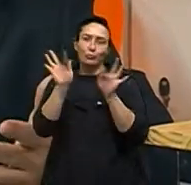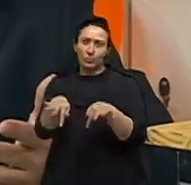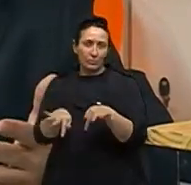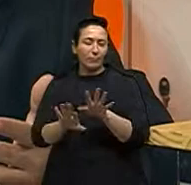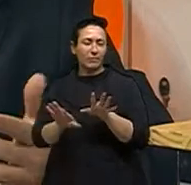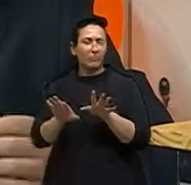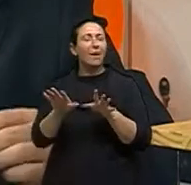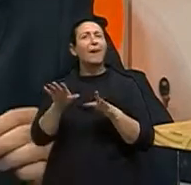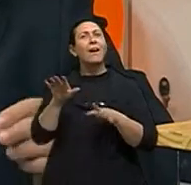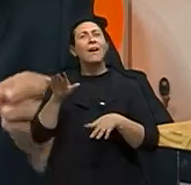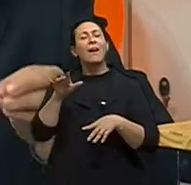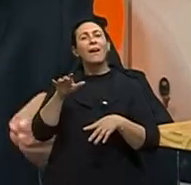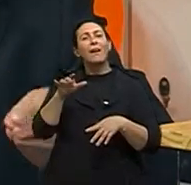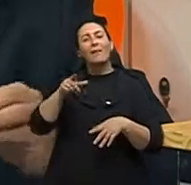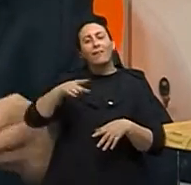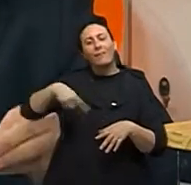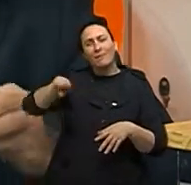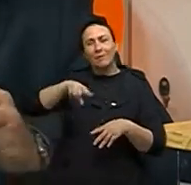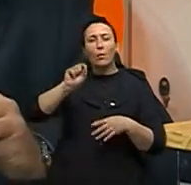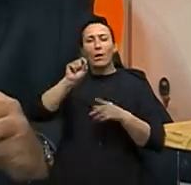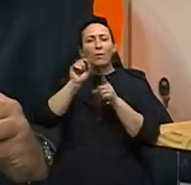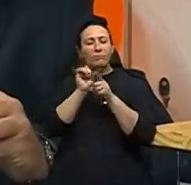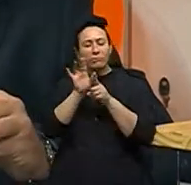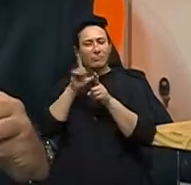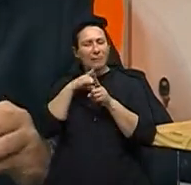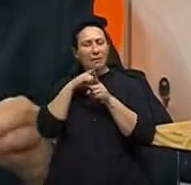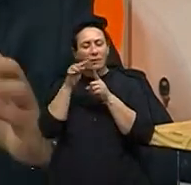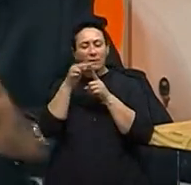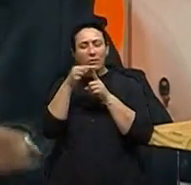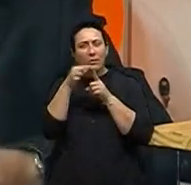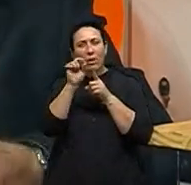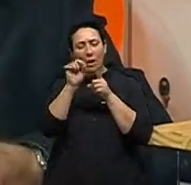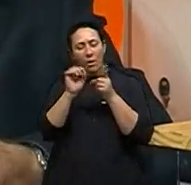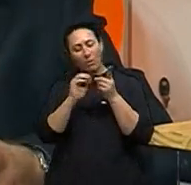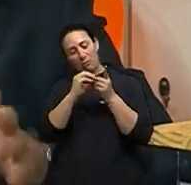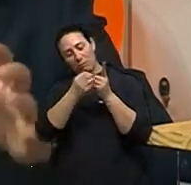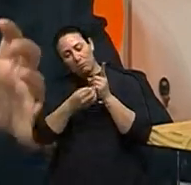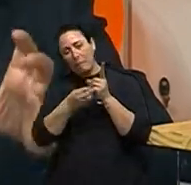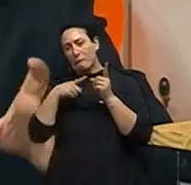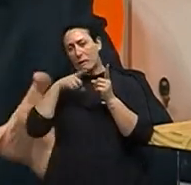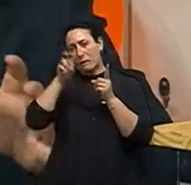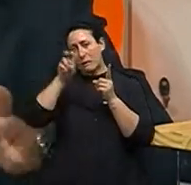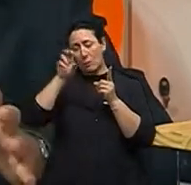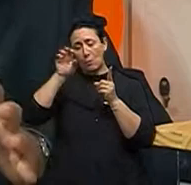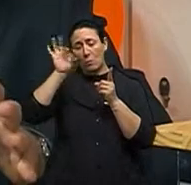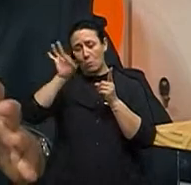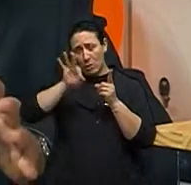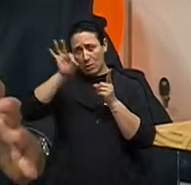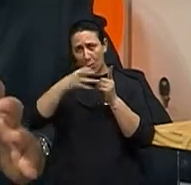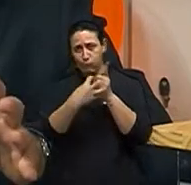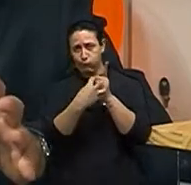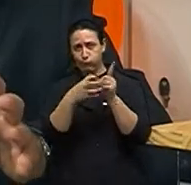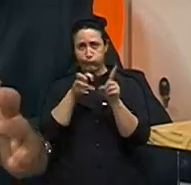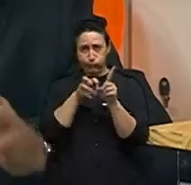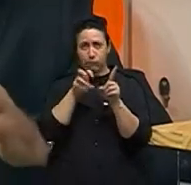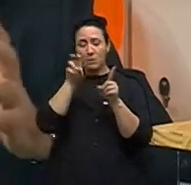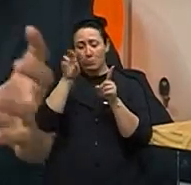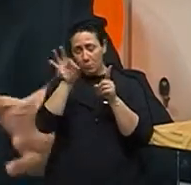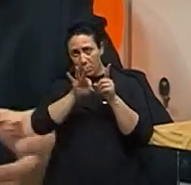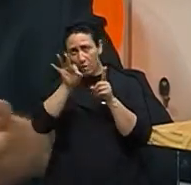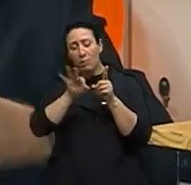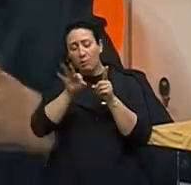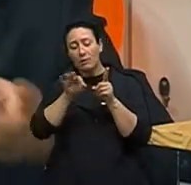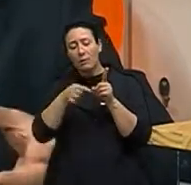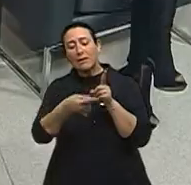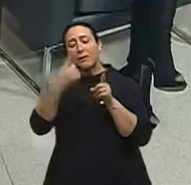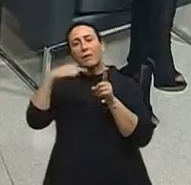na ejaculação 5% vem do testículo e 95% vem da próstata e das vesículas seminais como